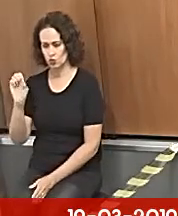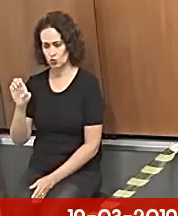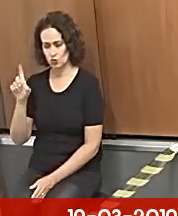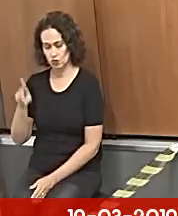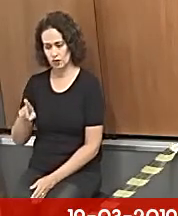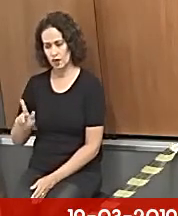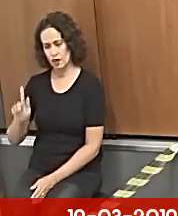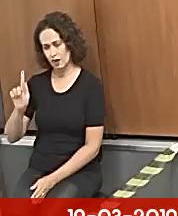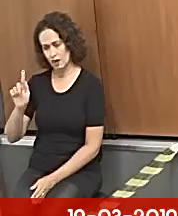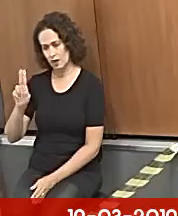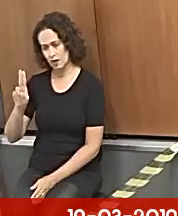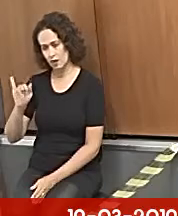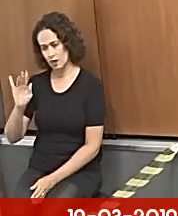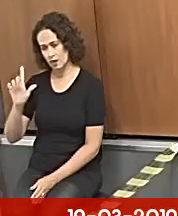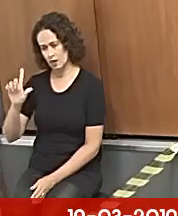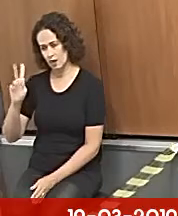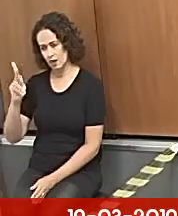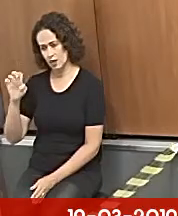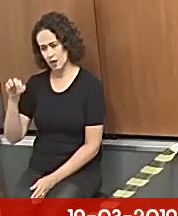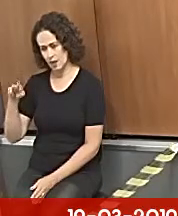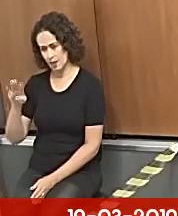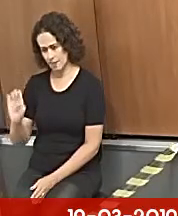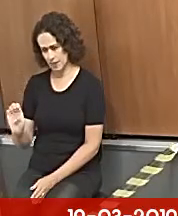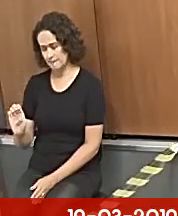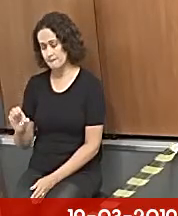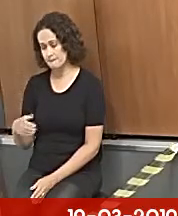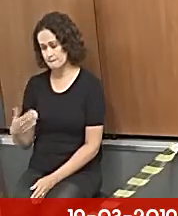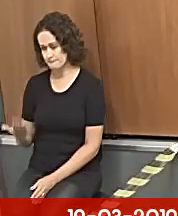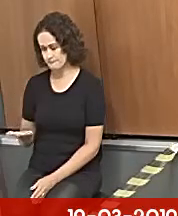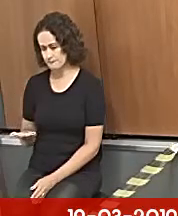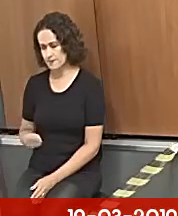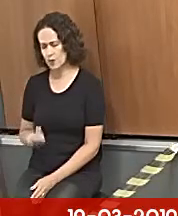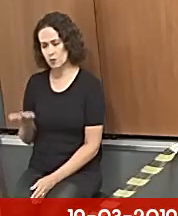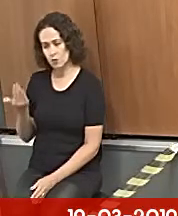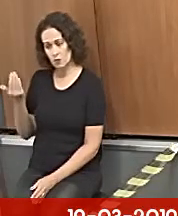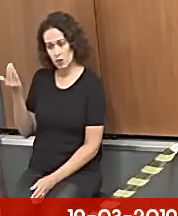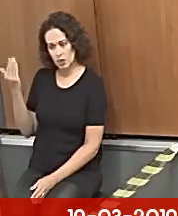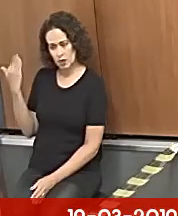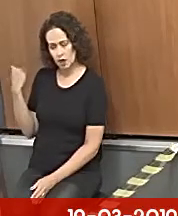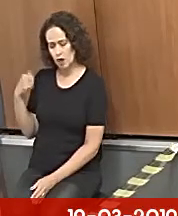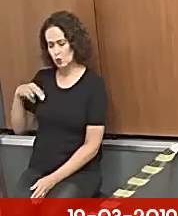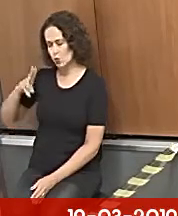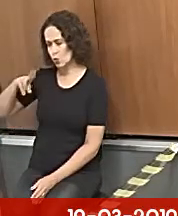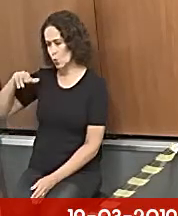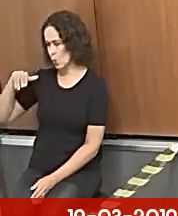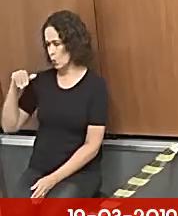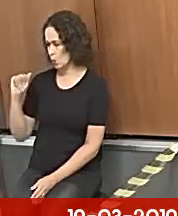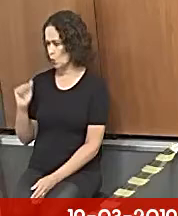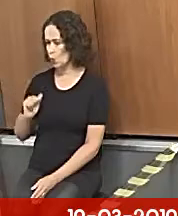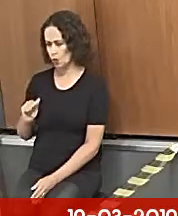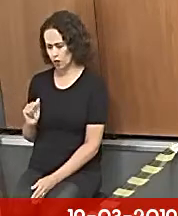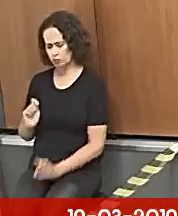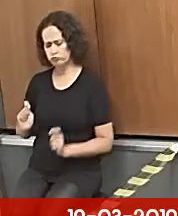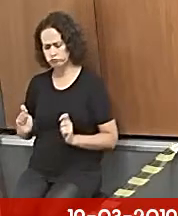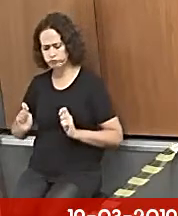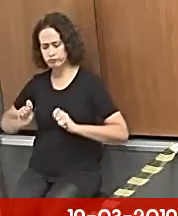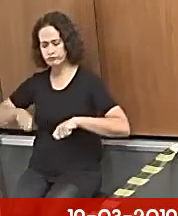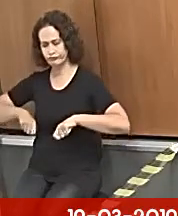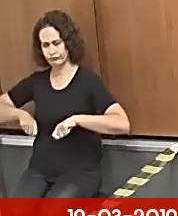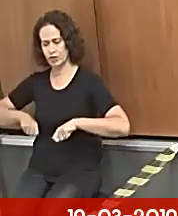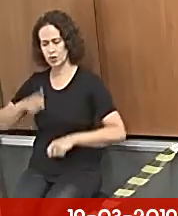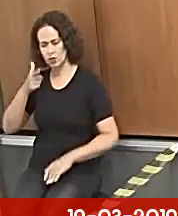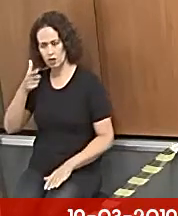então nunca se formou uma comissão com tanta capacidade interesse